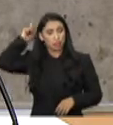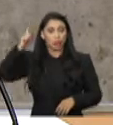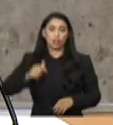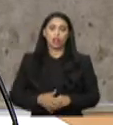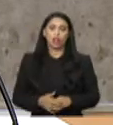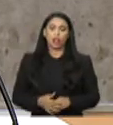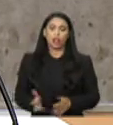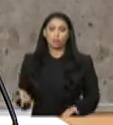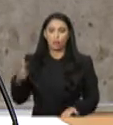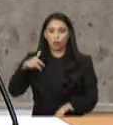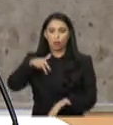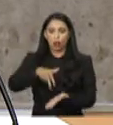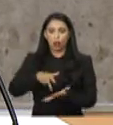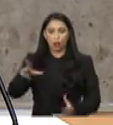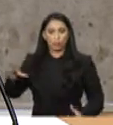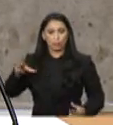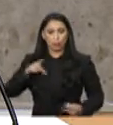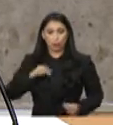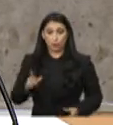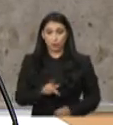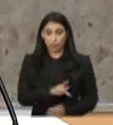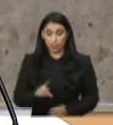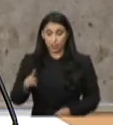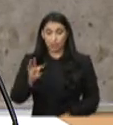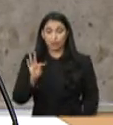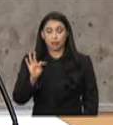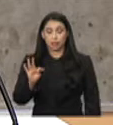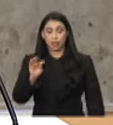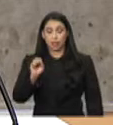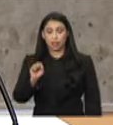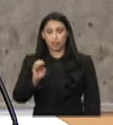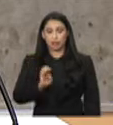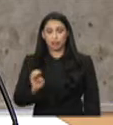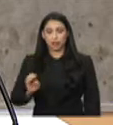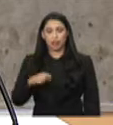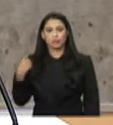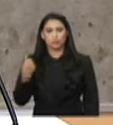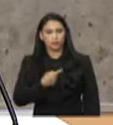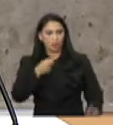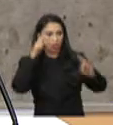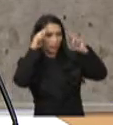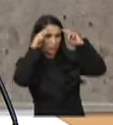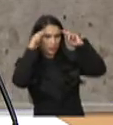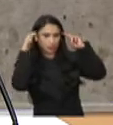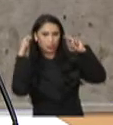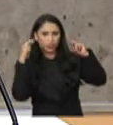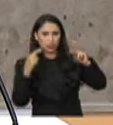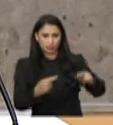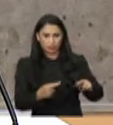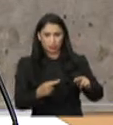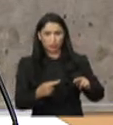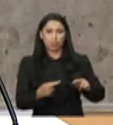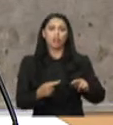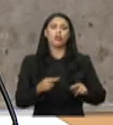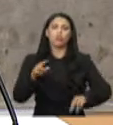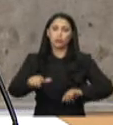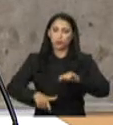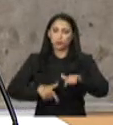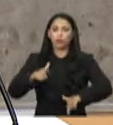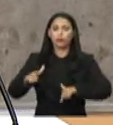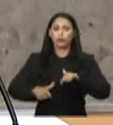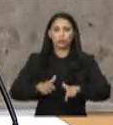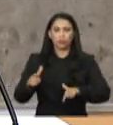assumiu a presidência e aqui sempre respeitamos o para estejamos o nobilíssimo